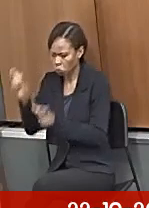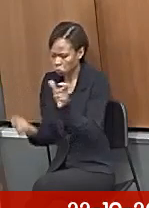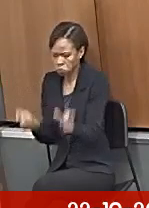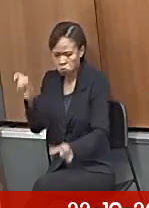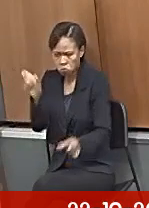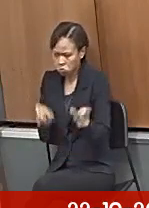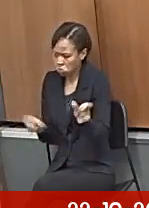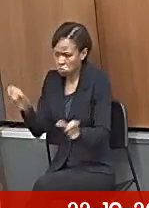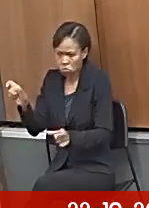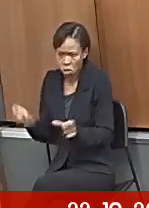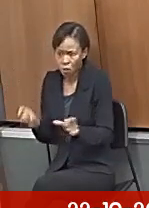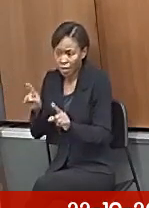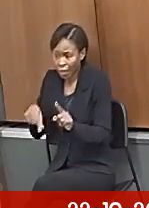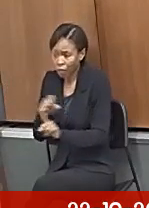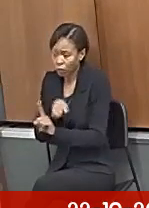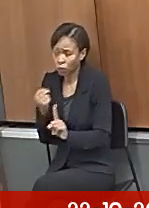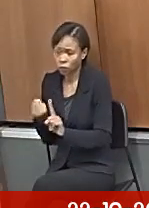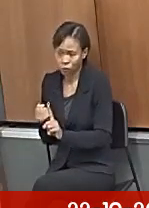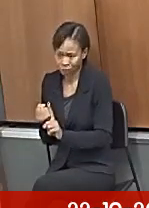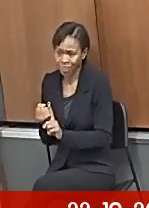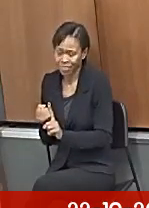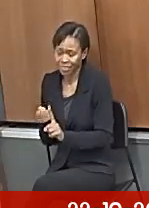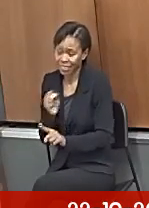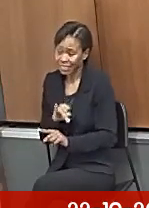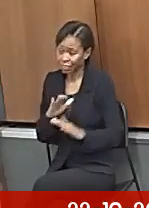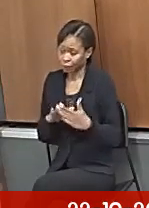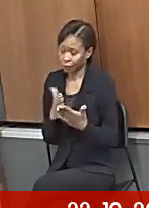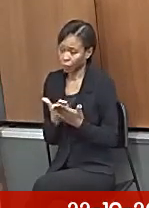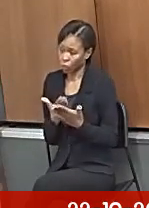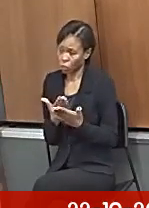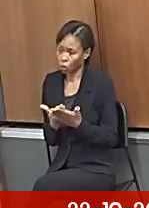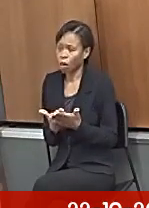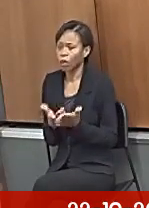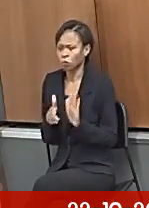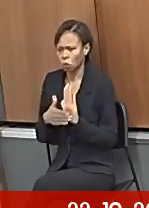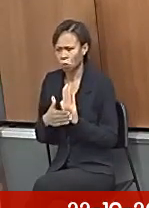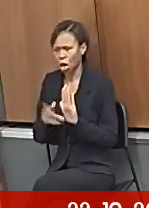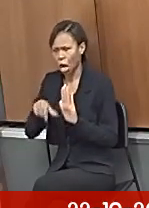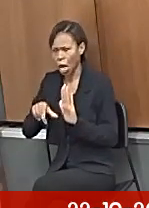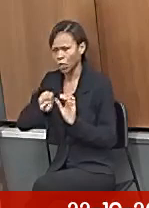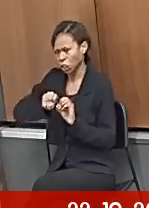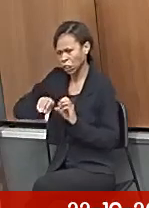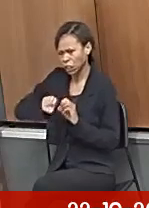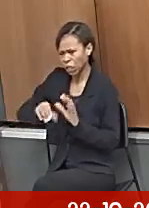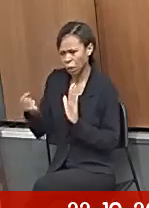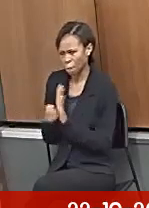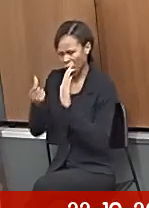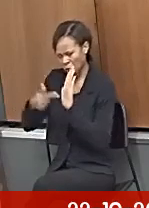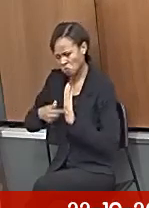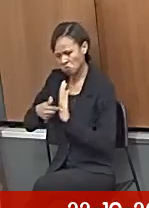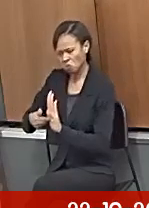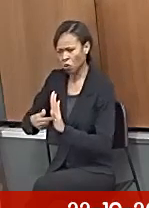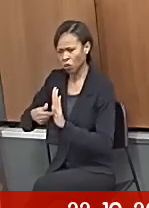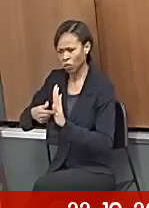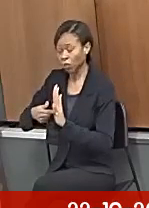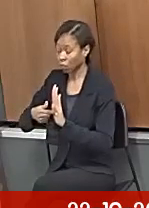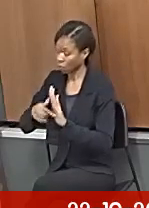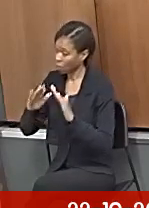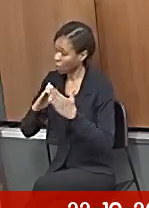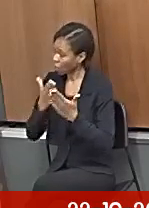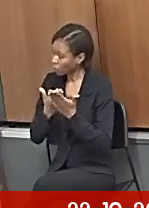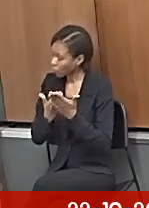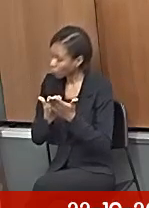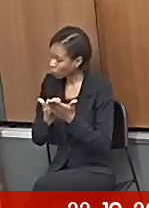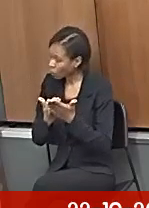é a sociedade mineira. Quando ela propõe o seu ensino, a sua logomarca, ela não está dizendo nas entrelinhas